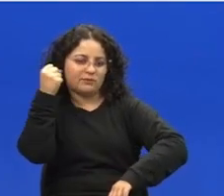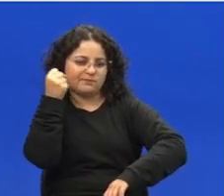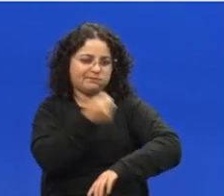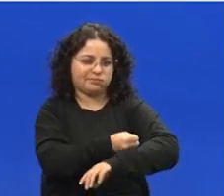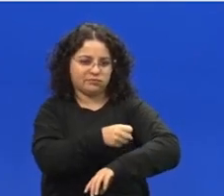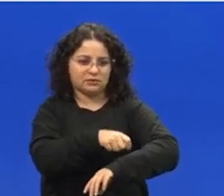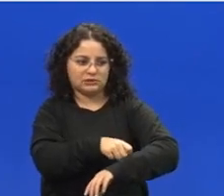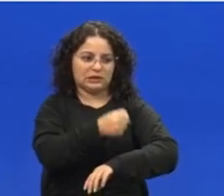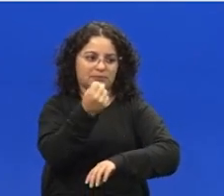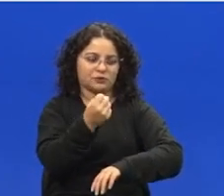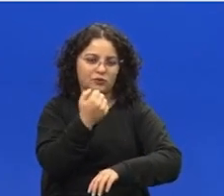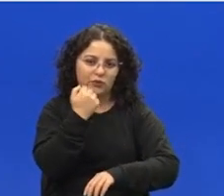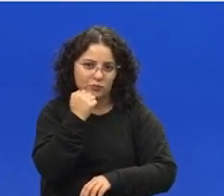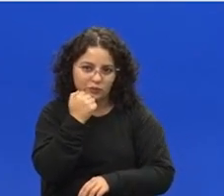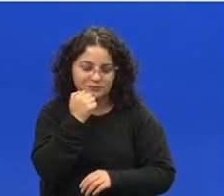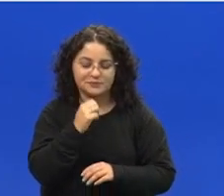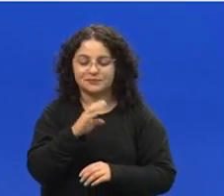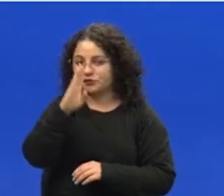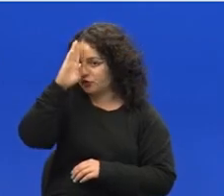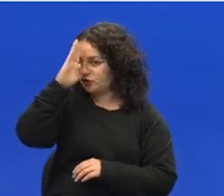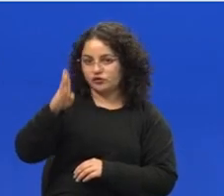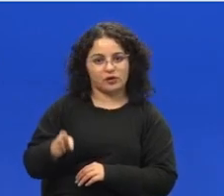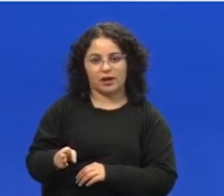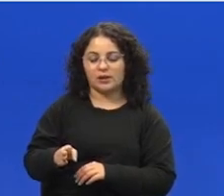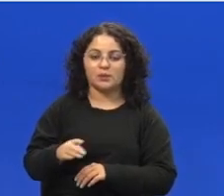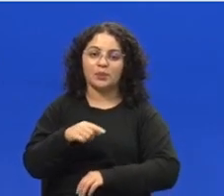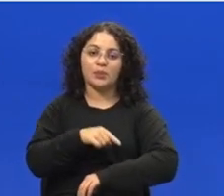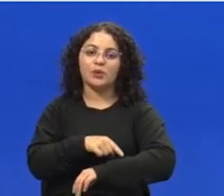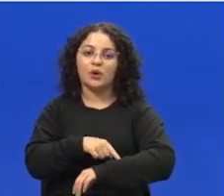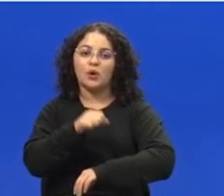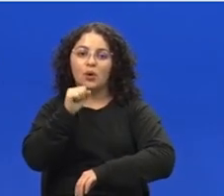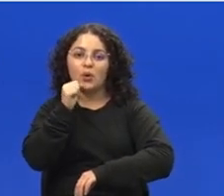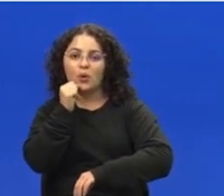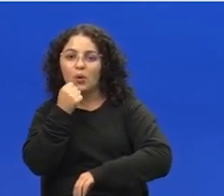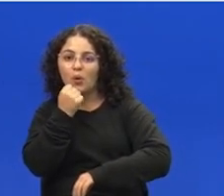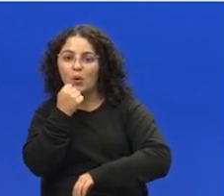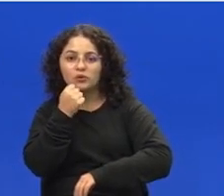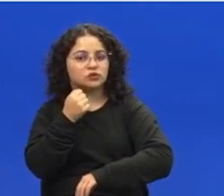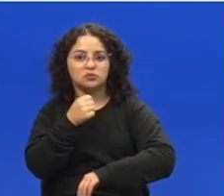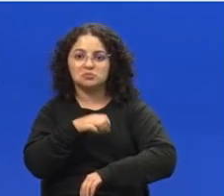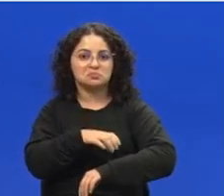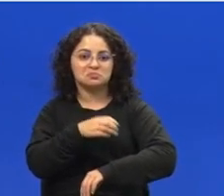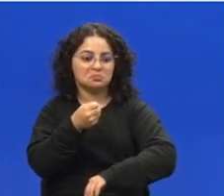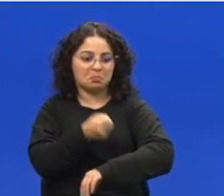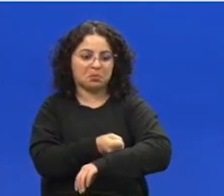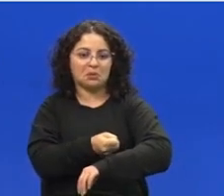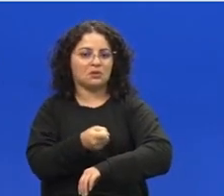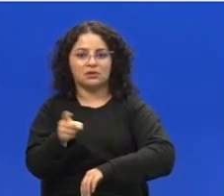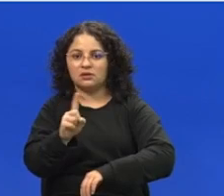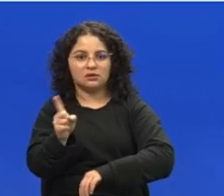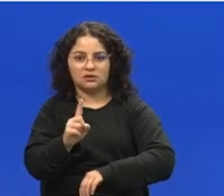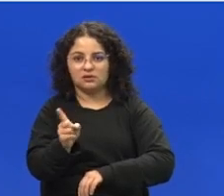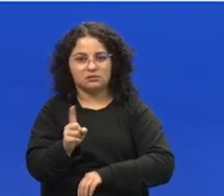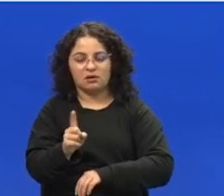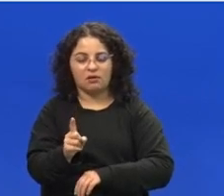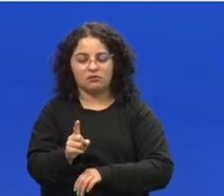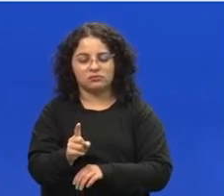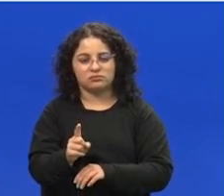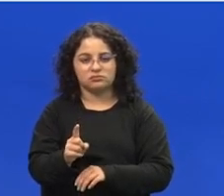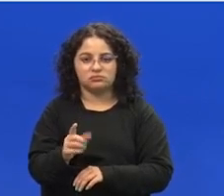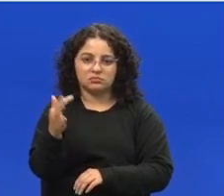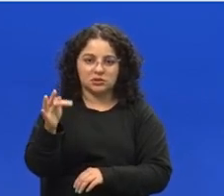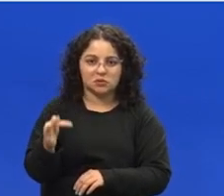o osso fraturado. O indireto é quando o osso fraturado não recebeu diretamente aquele trauma ou